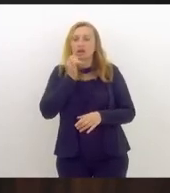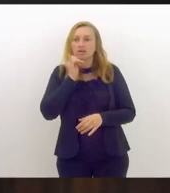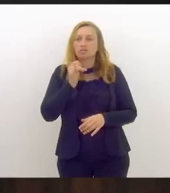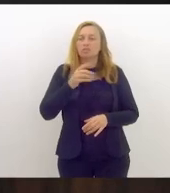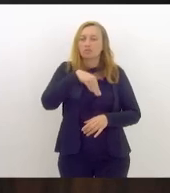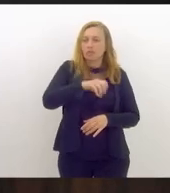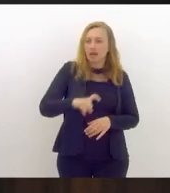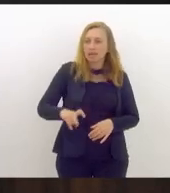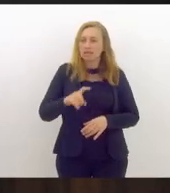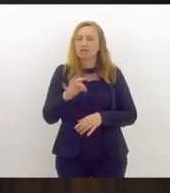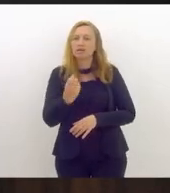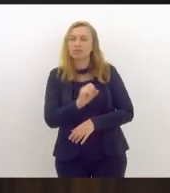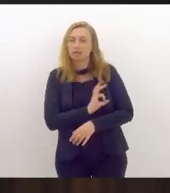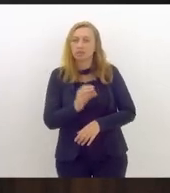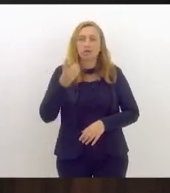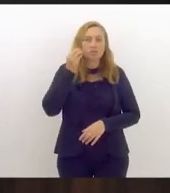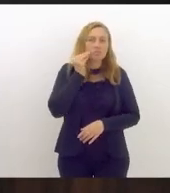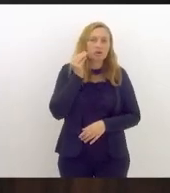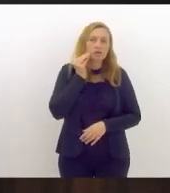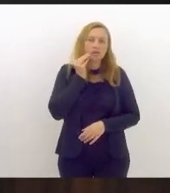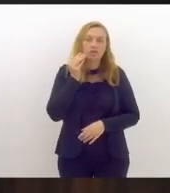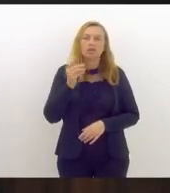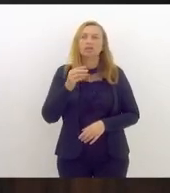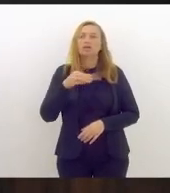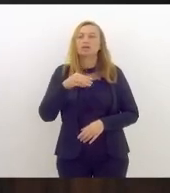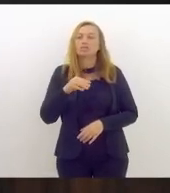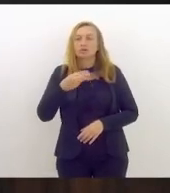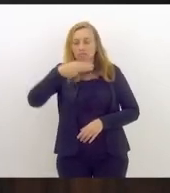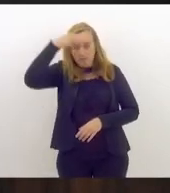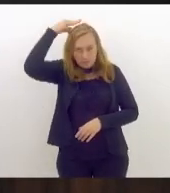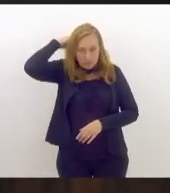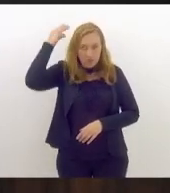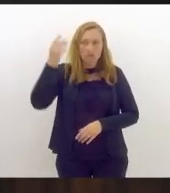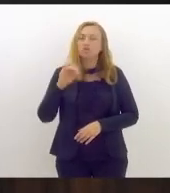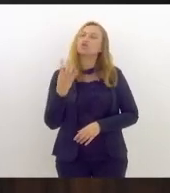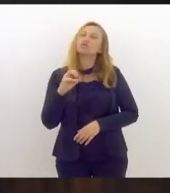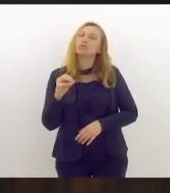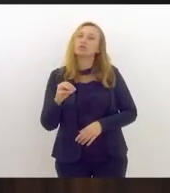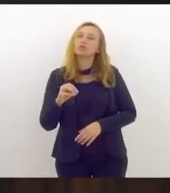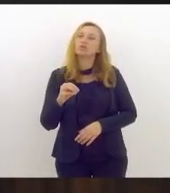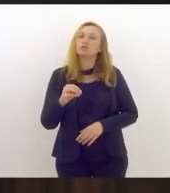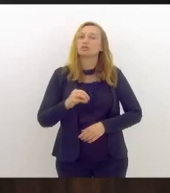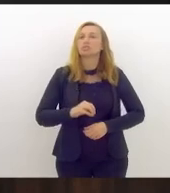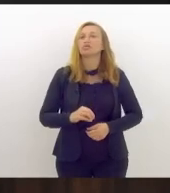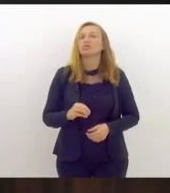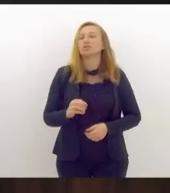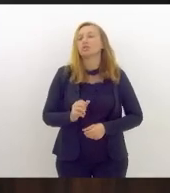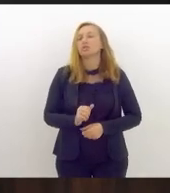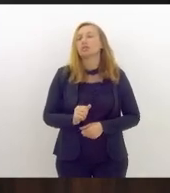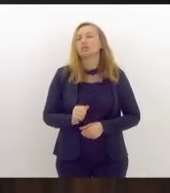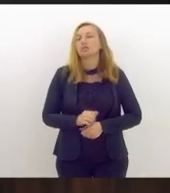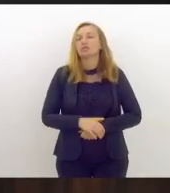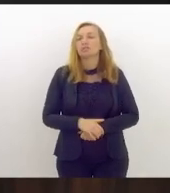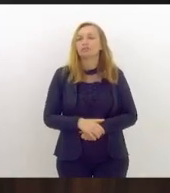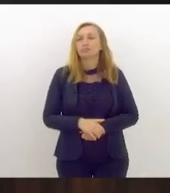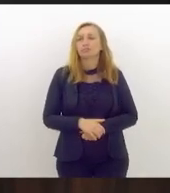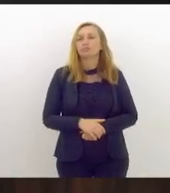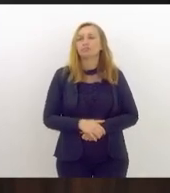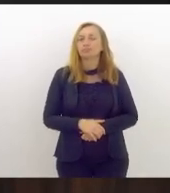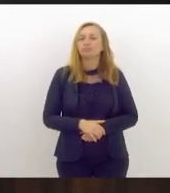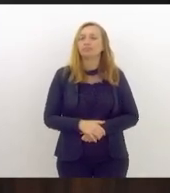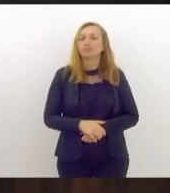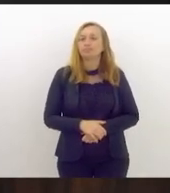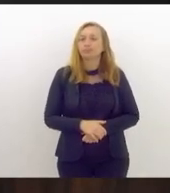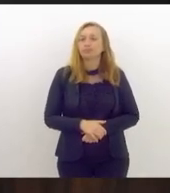Marta Rocha, Mônica Francisco, Márcio Pacheco, Chico Machado, Marta Rocha e antes, Marta Rocha, Chico Machado de